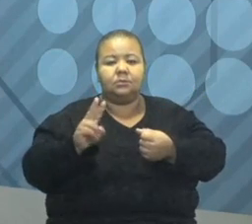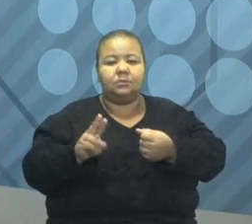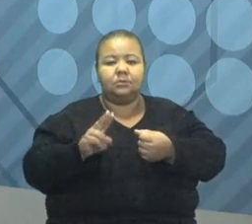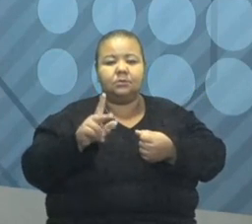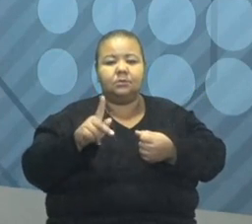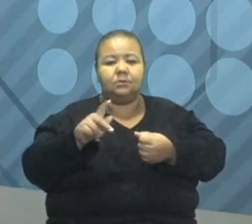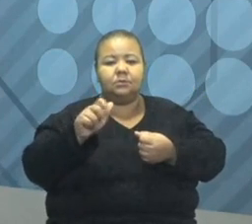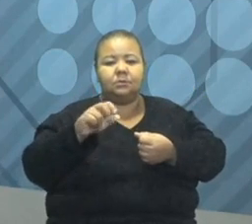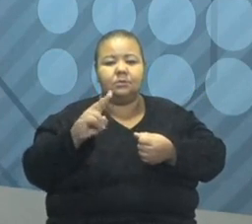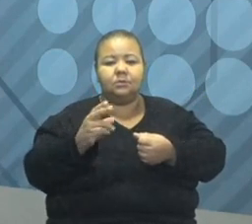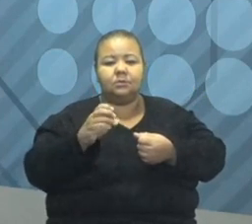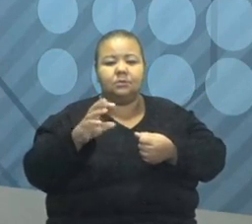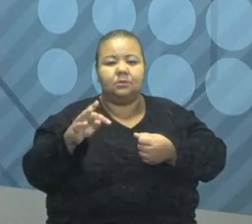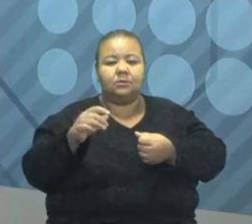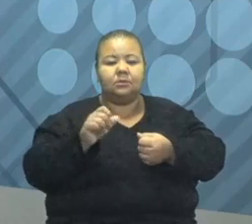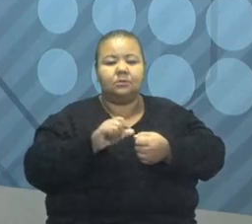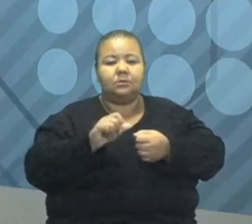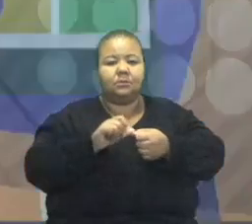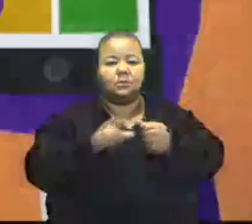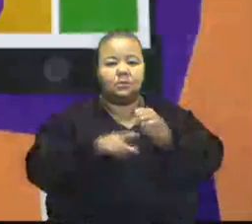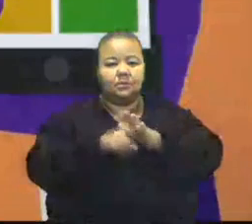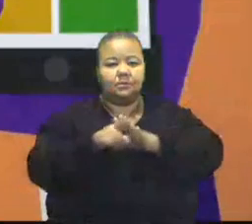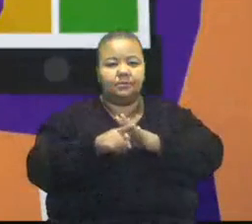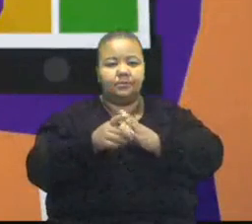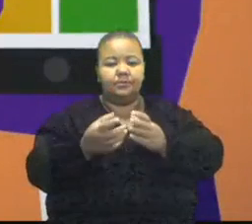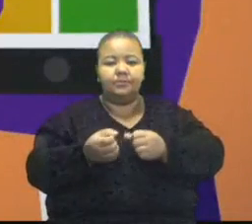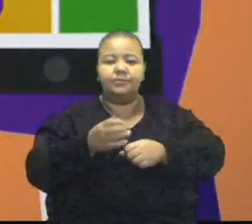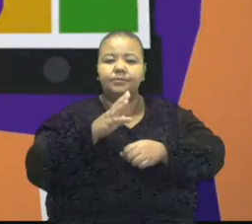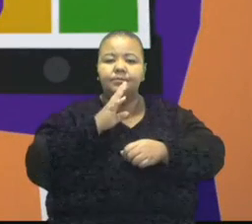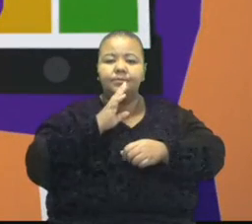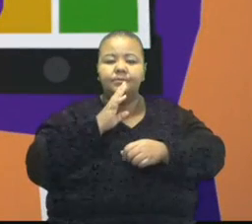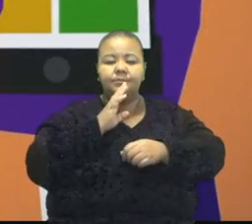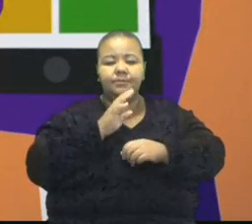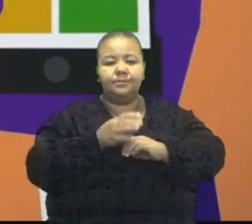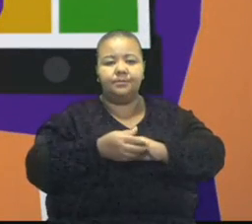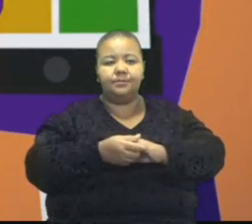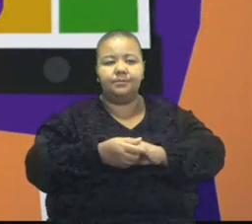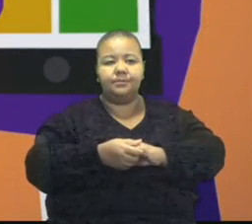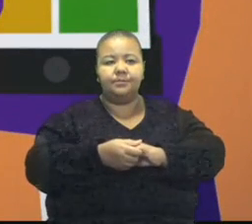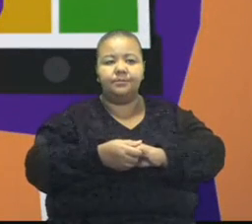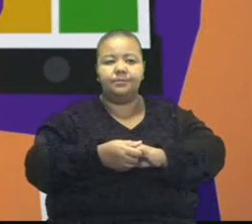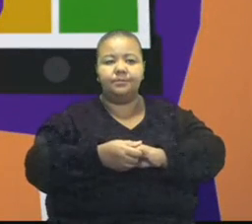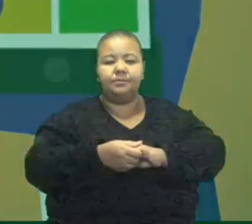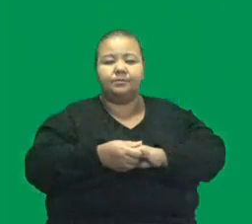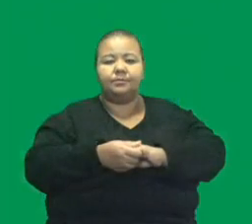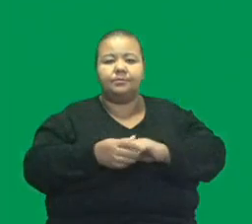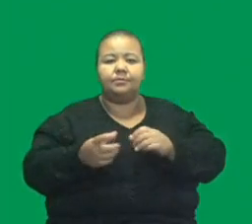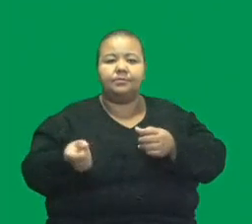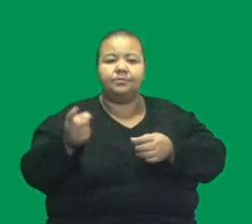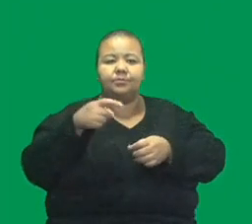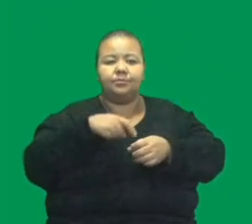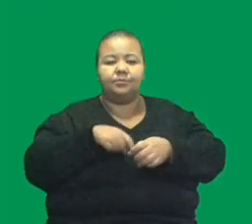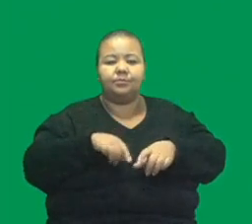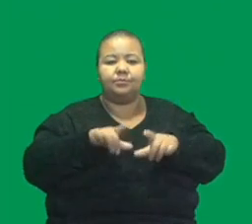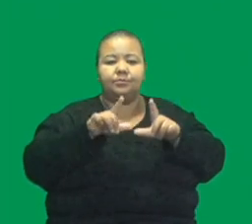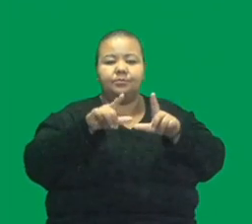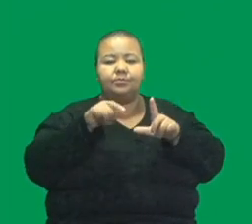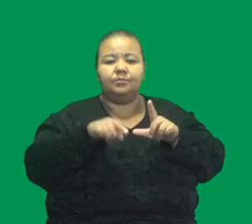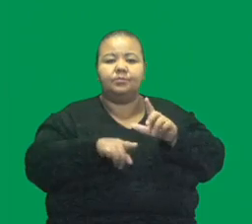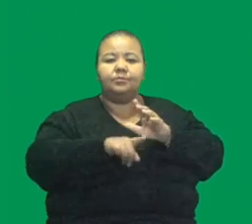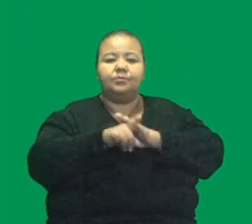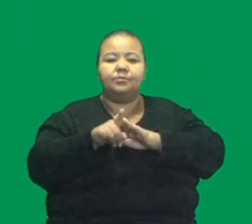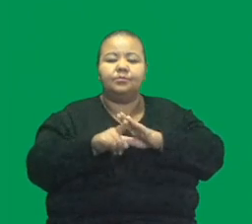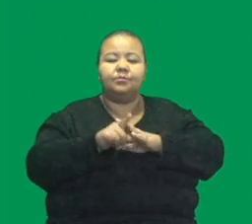Kahoot para responder um questionamento. Vamos conhecer o questionamento? Inicialmente, voltando lá nos slides, o questionamento